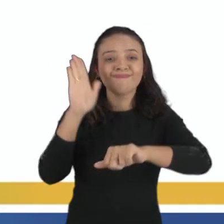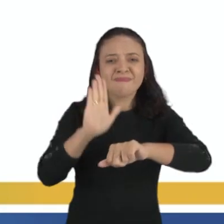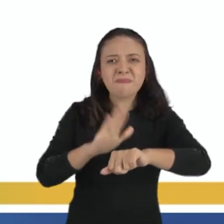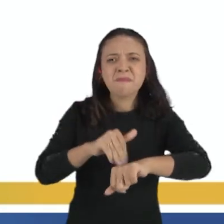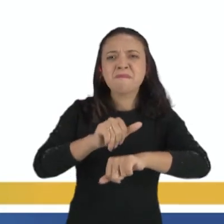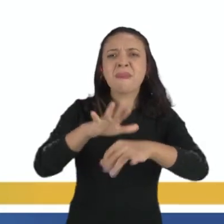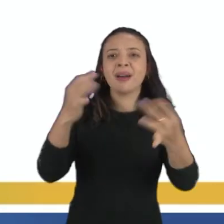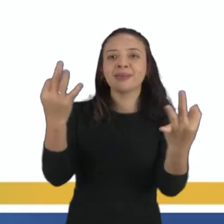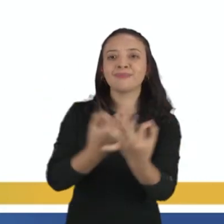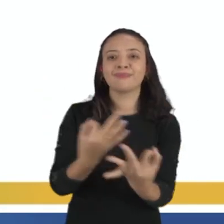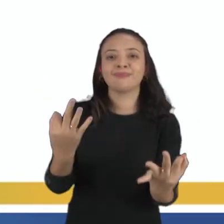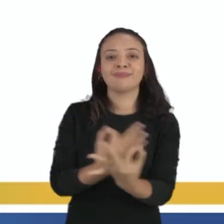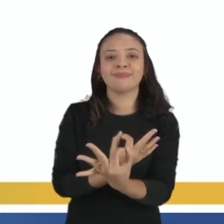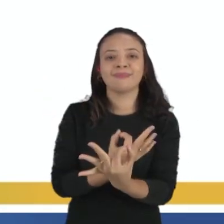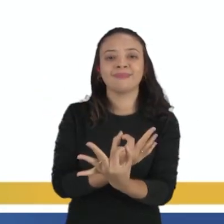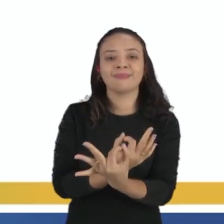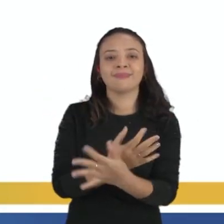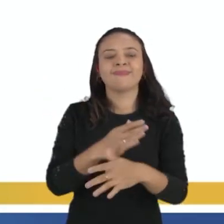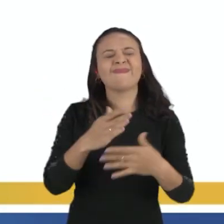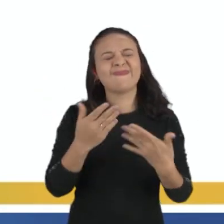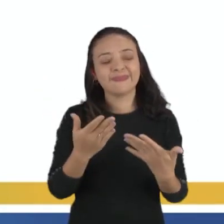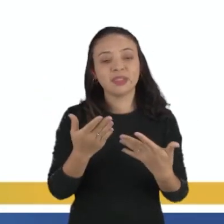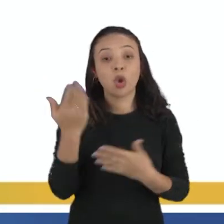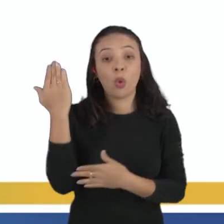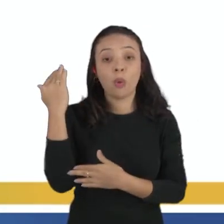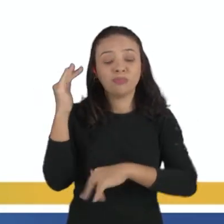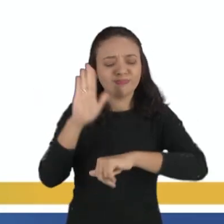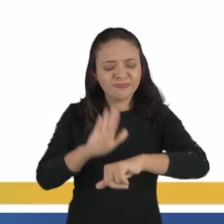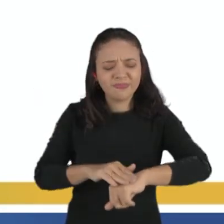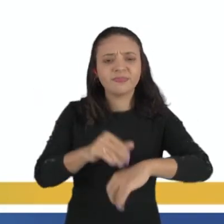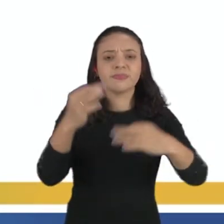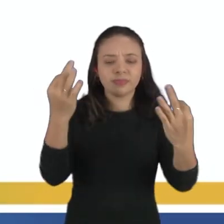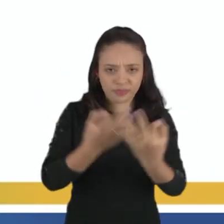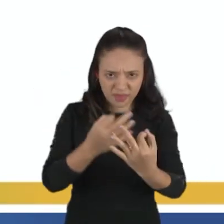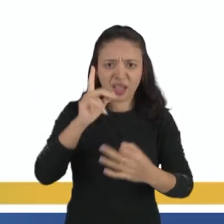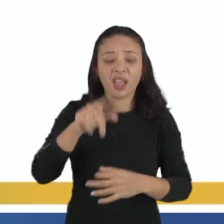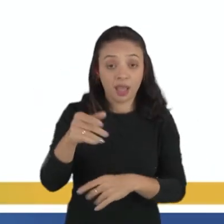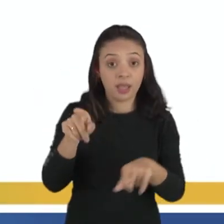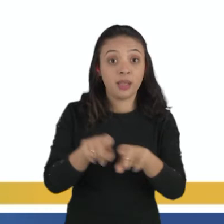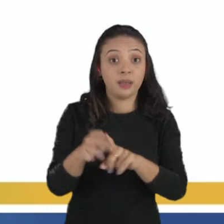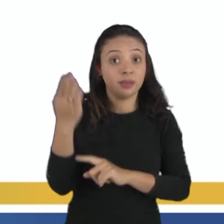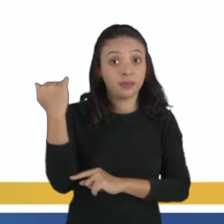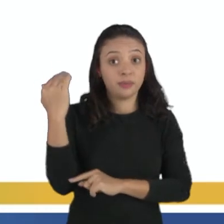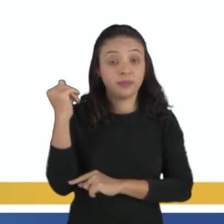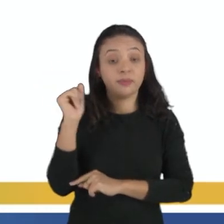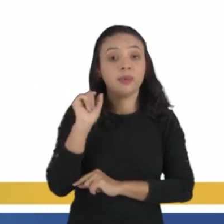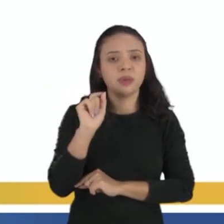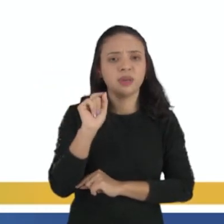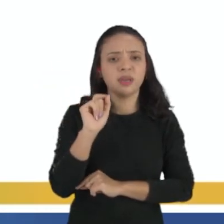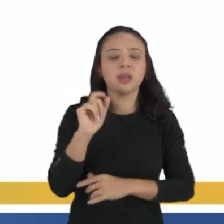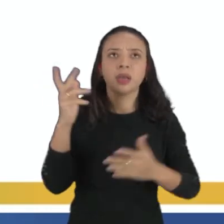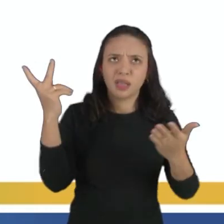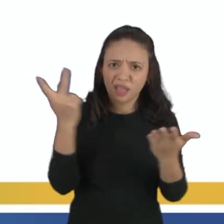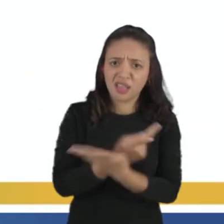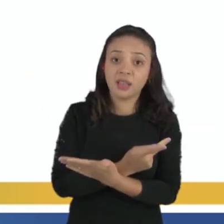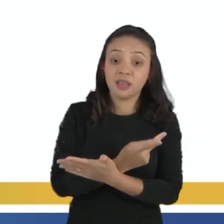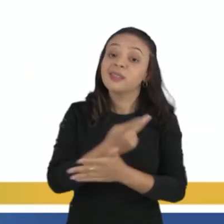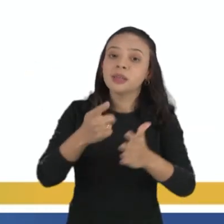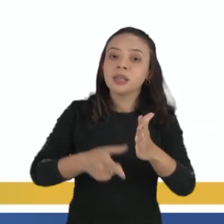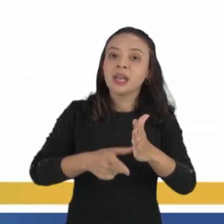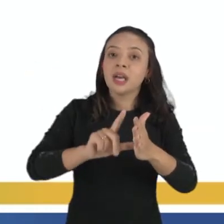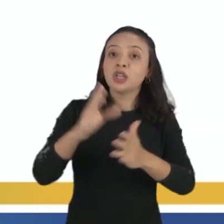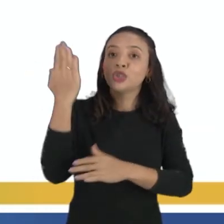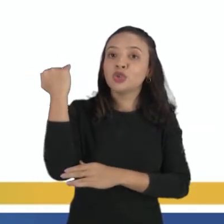que perfeito. O pretérito mais que perfeito é um passado que ocorreu anterior a